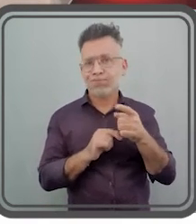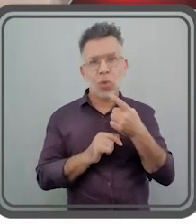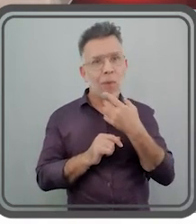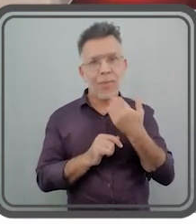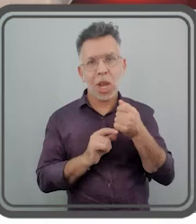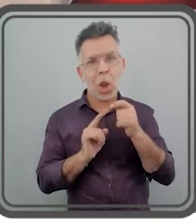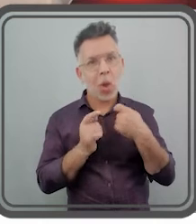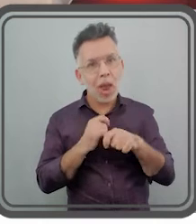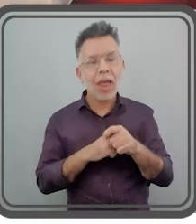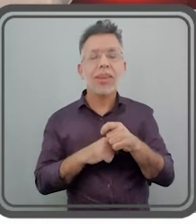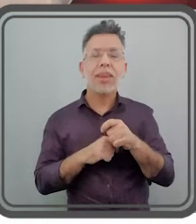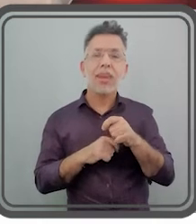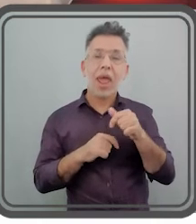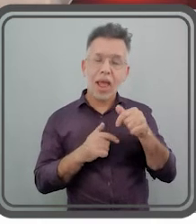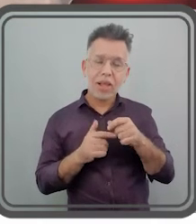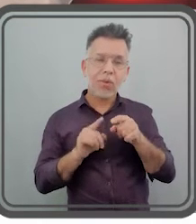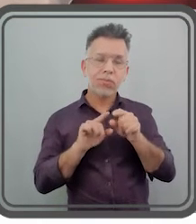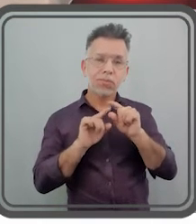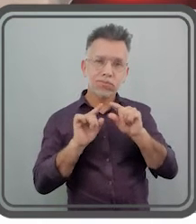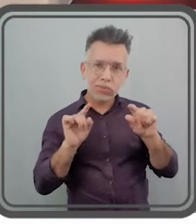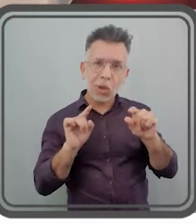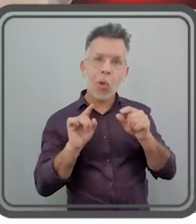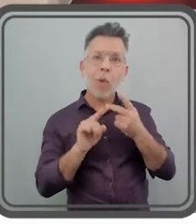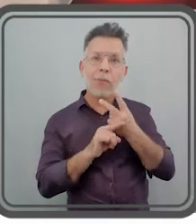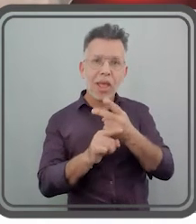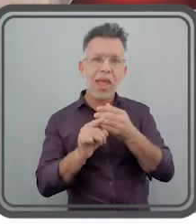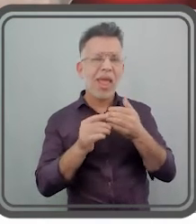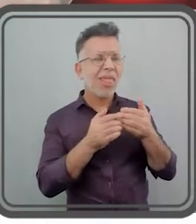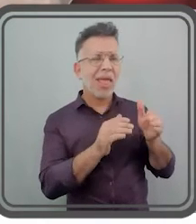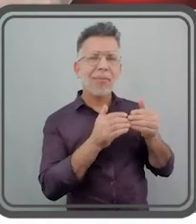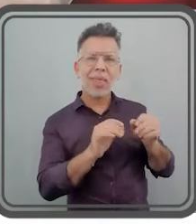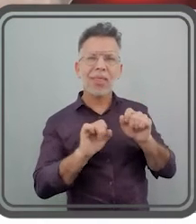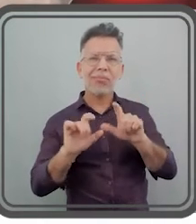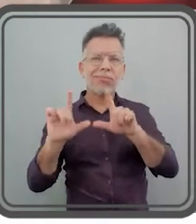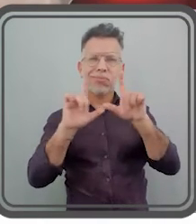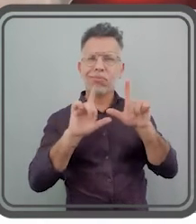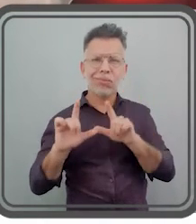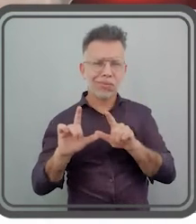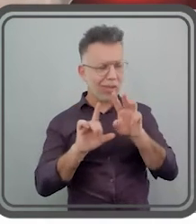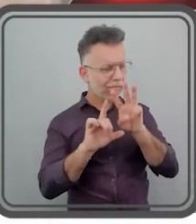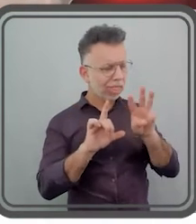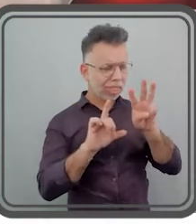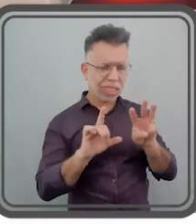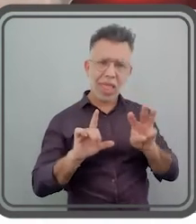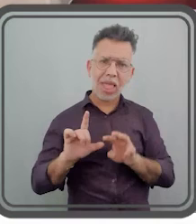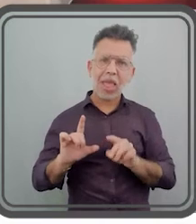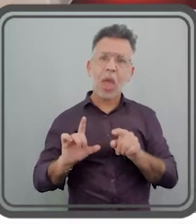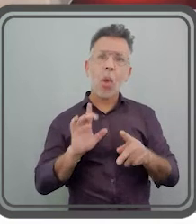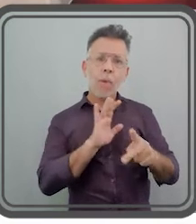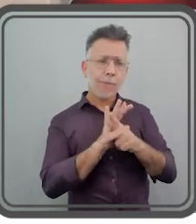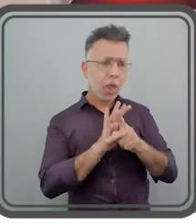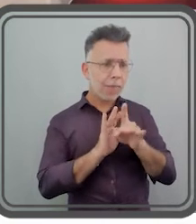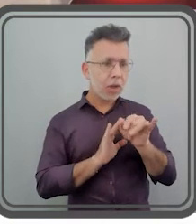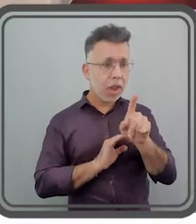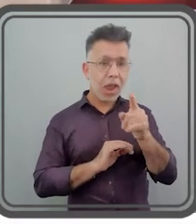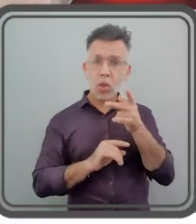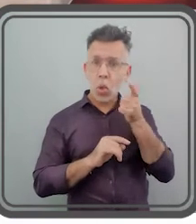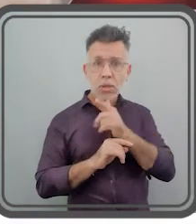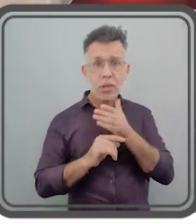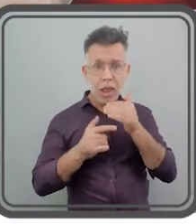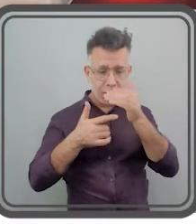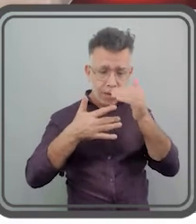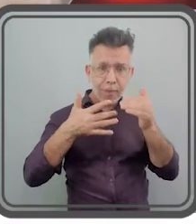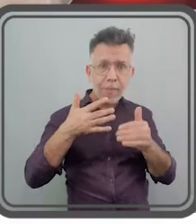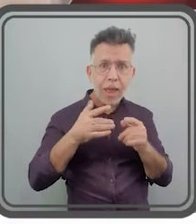acaba não tem então a vantagem do metabuscador invés de cabine várias abas no graus do computador e o próprio cara que ela consegue a